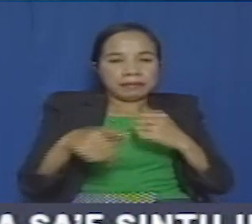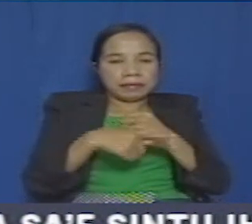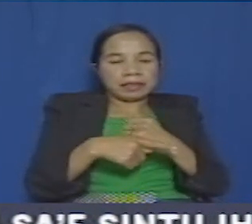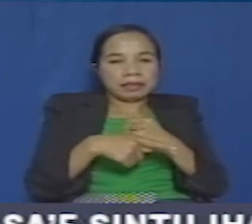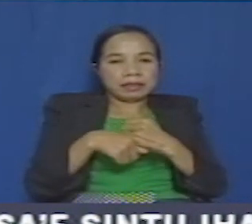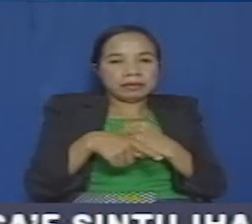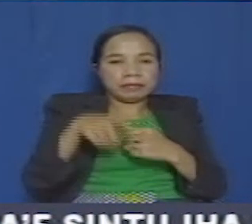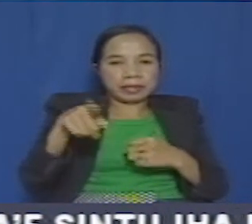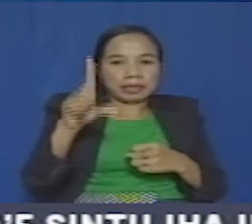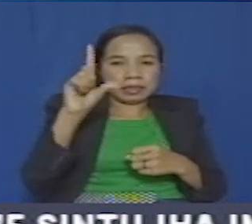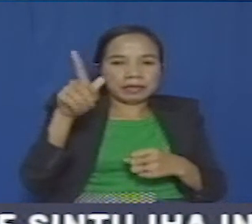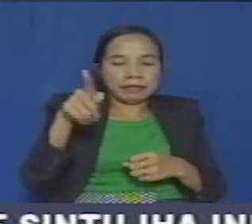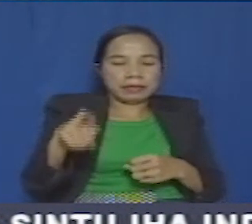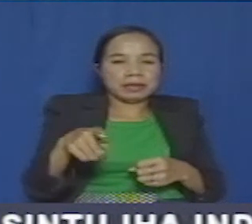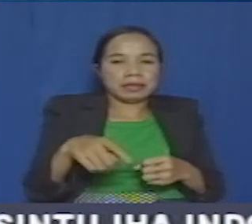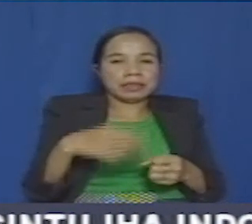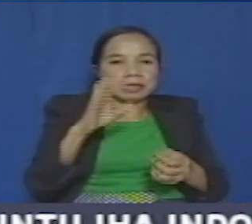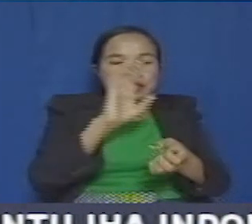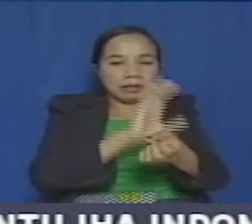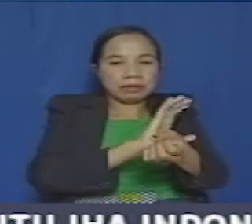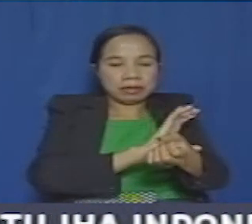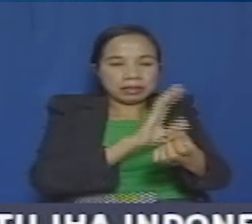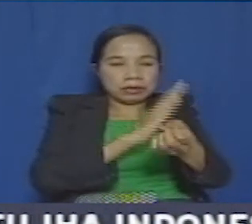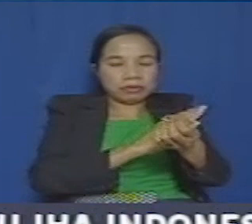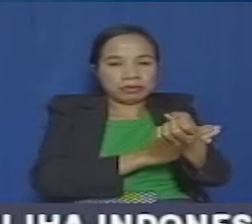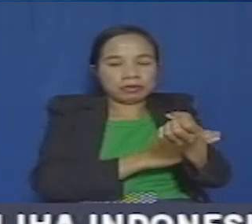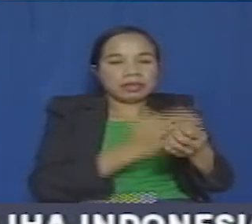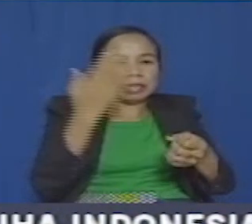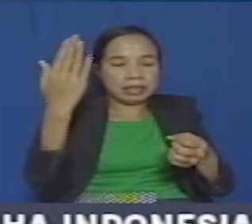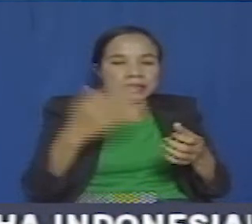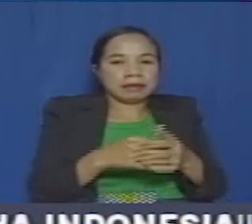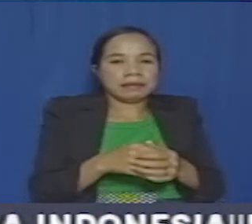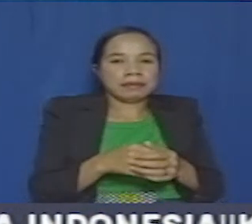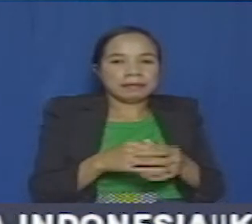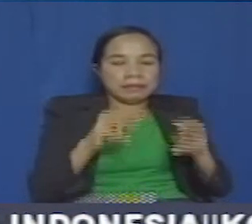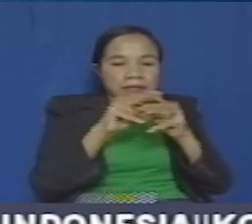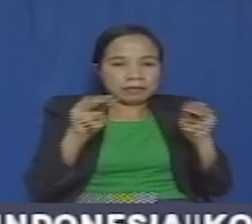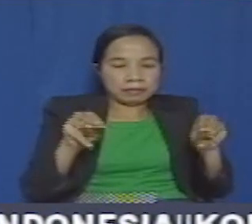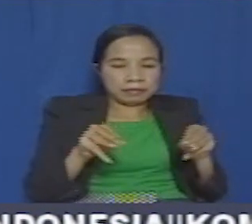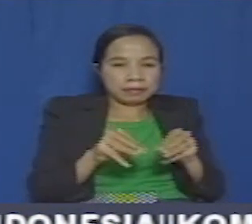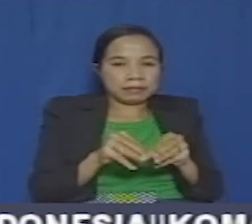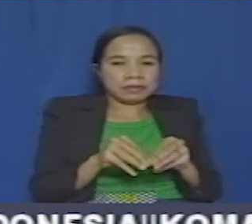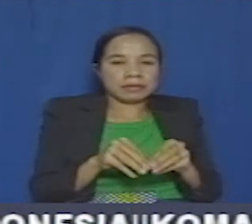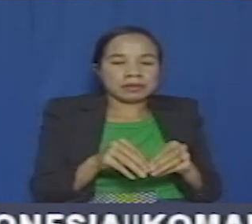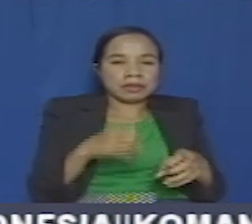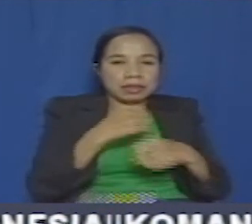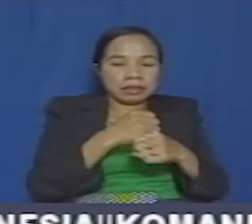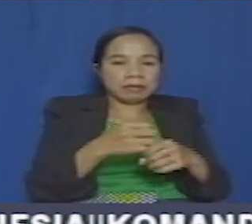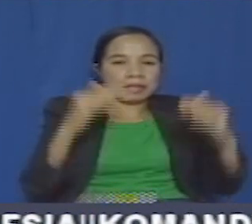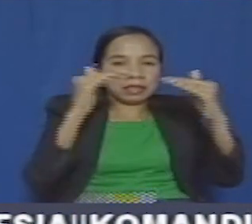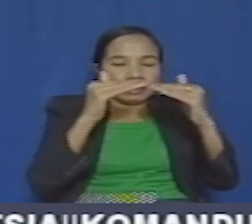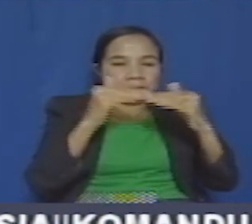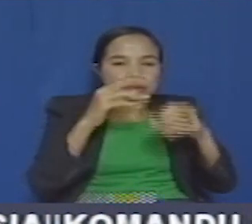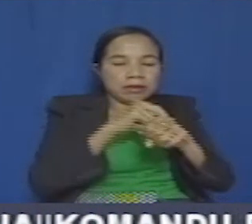Partido Libertação Popular PLP também tem estrutura e a base onde prepara para o Congresso Nacional. Sábado foi